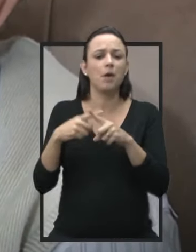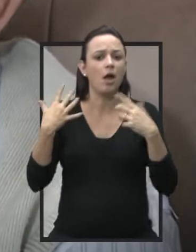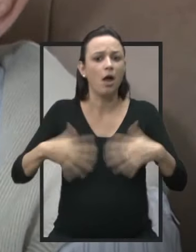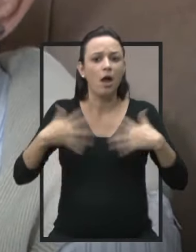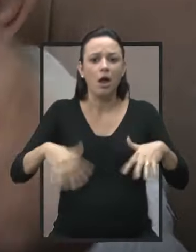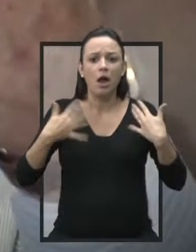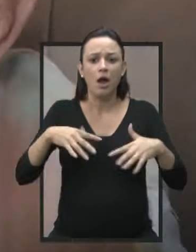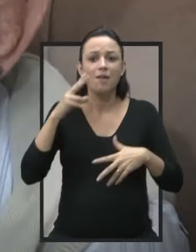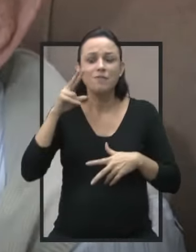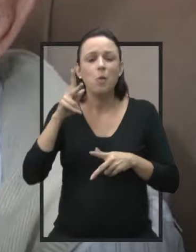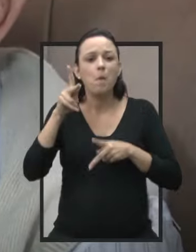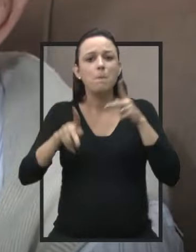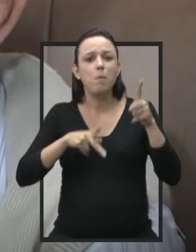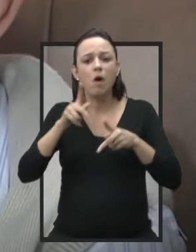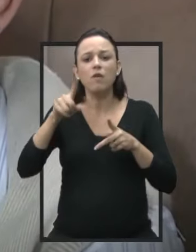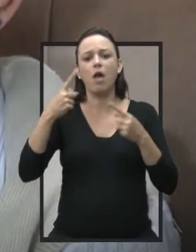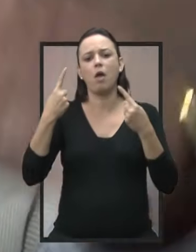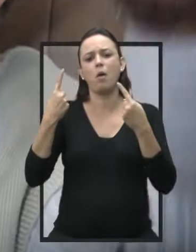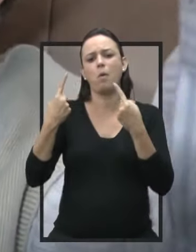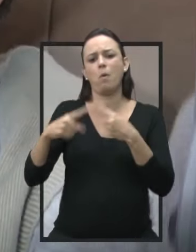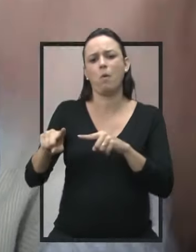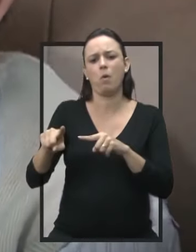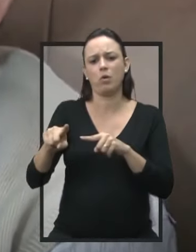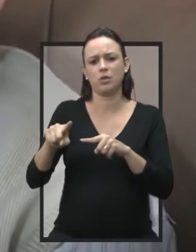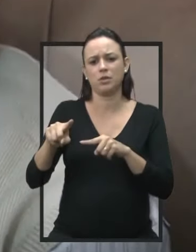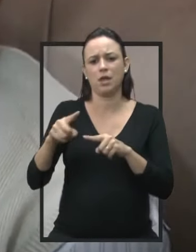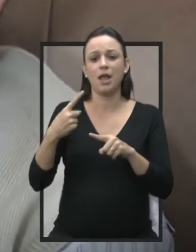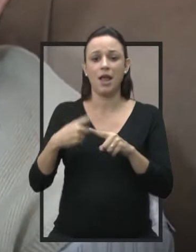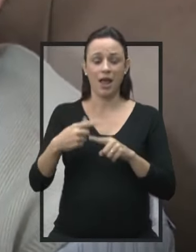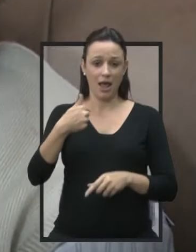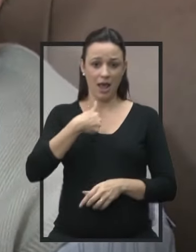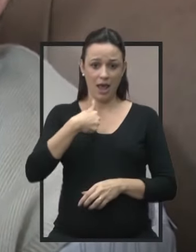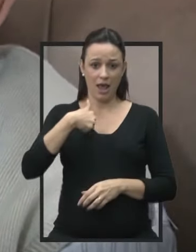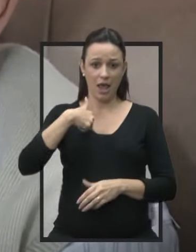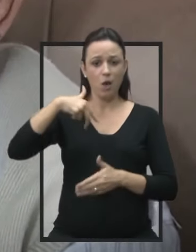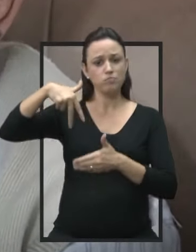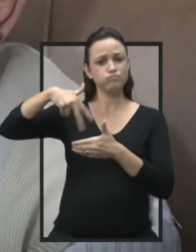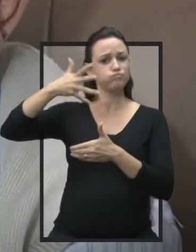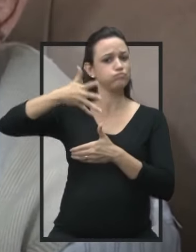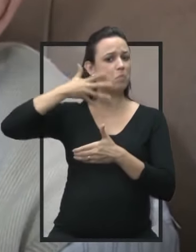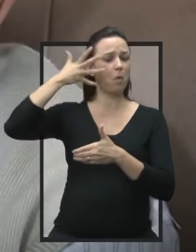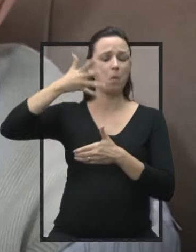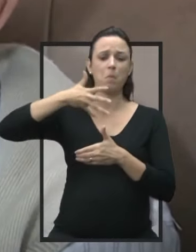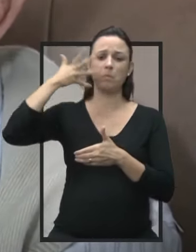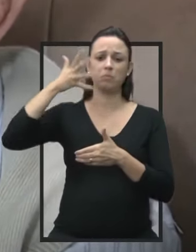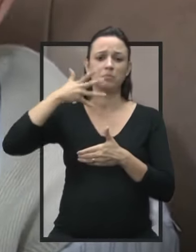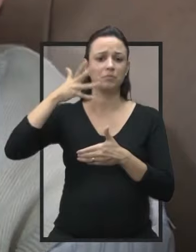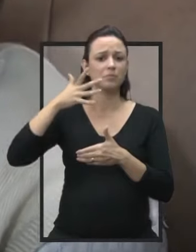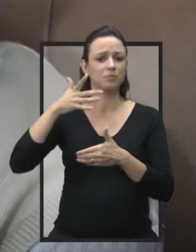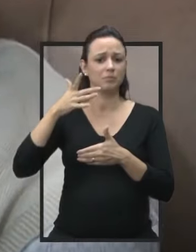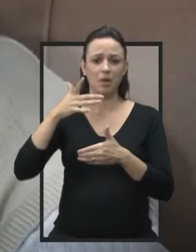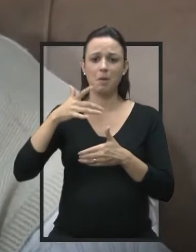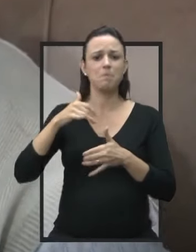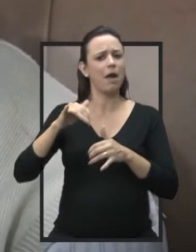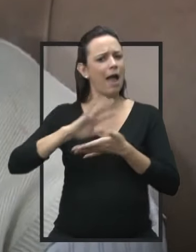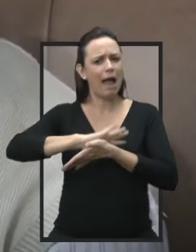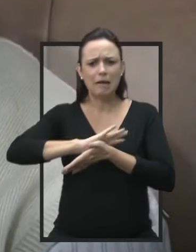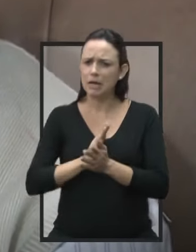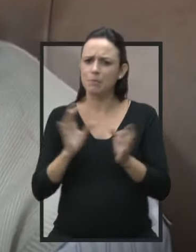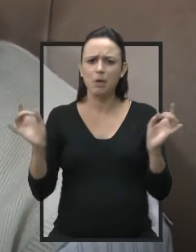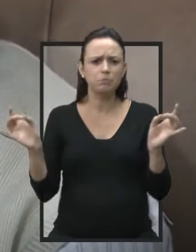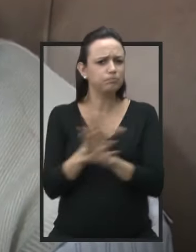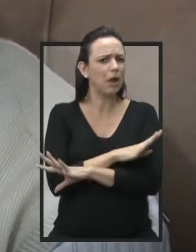percebeu que o povo estava contra, que eu estava fazendo um pronunciamento para acabar de escangalhar